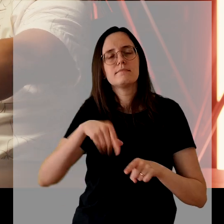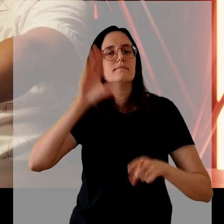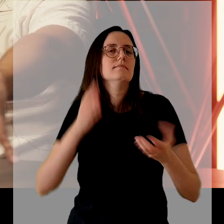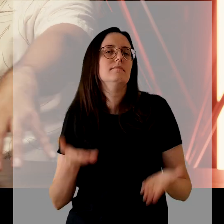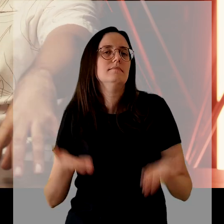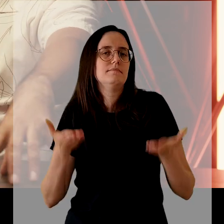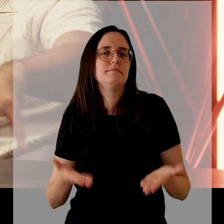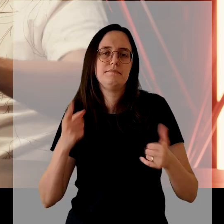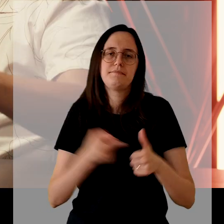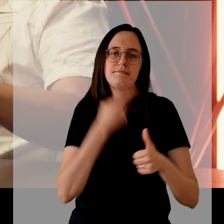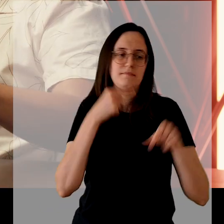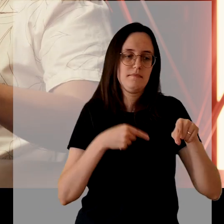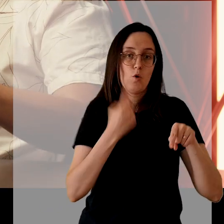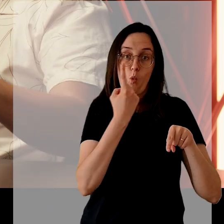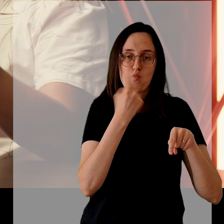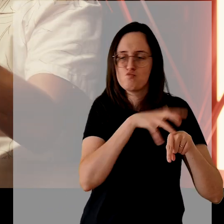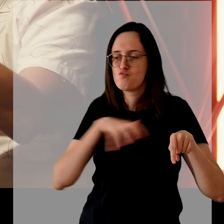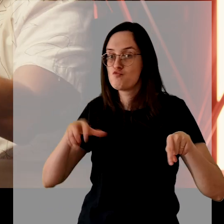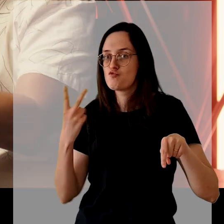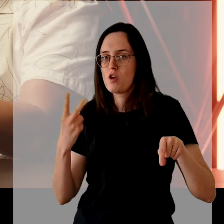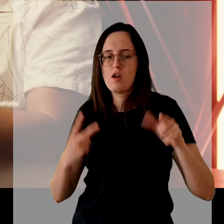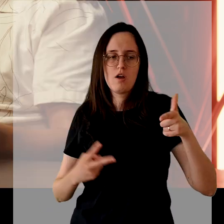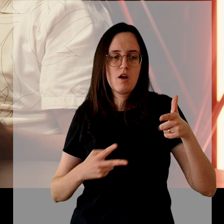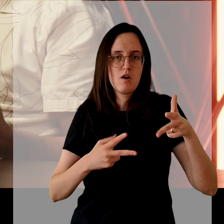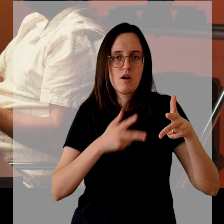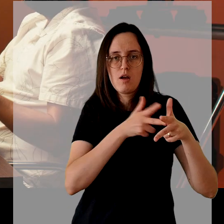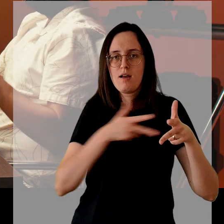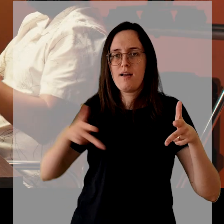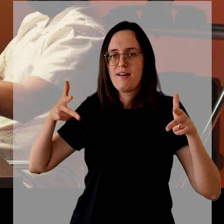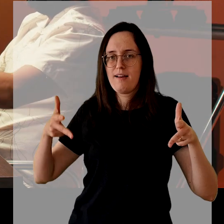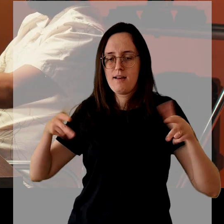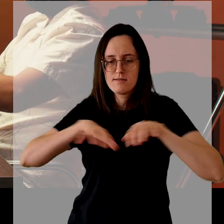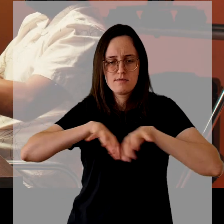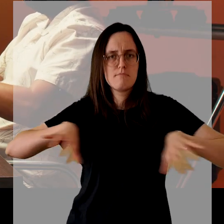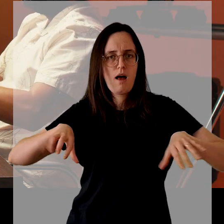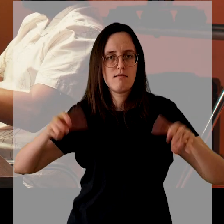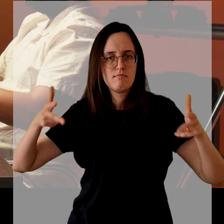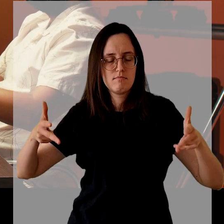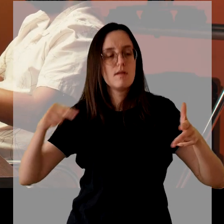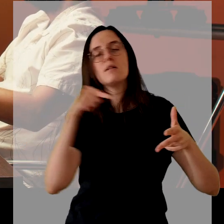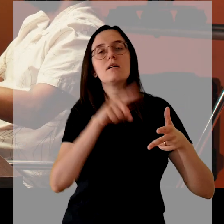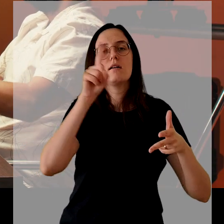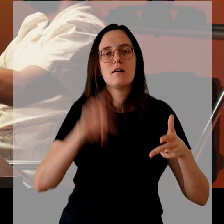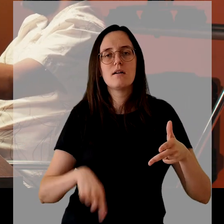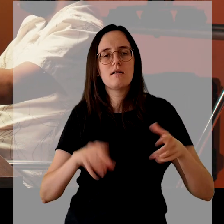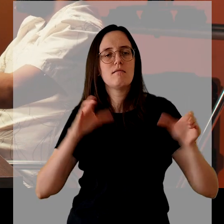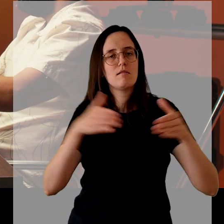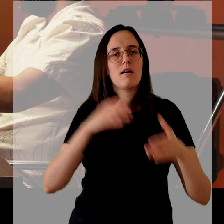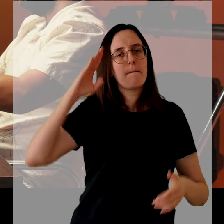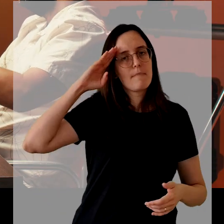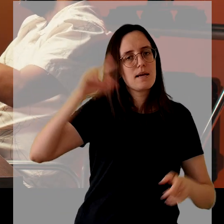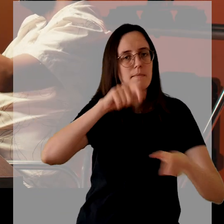aí aliviou muito a primeira unidade, que passou a trabalhar com uma câmera só. A primeira unidade é fazer coisas com